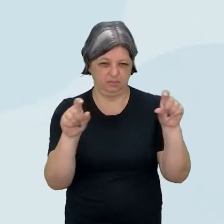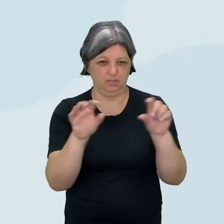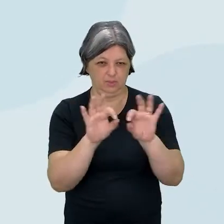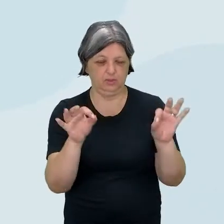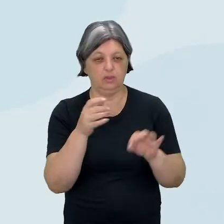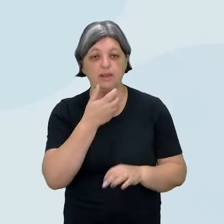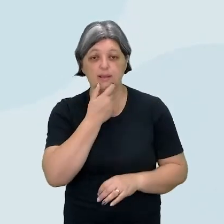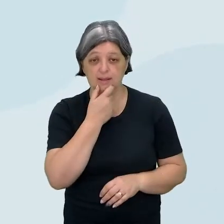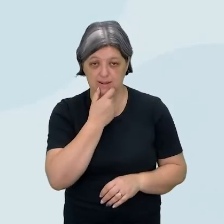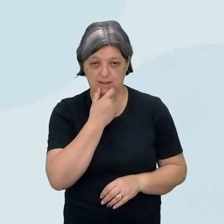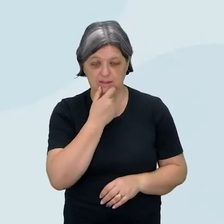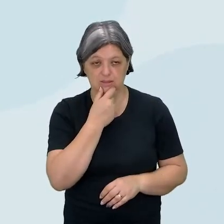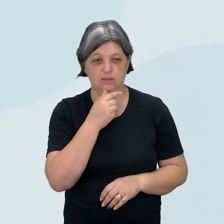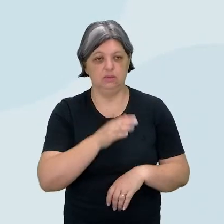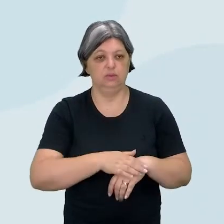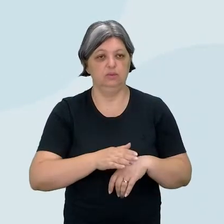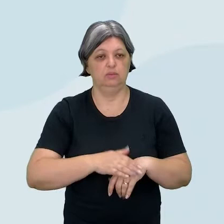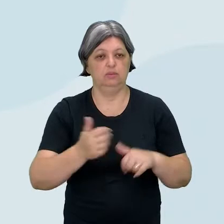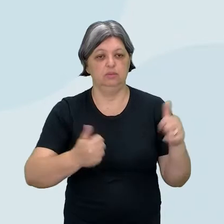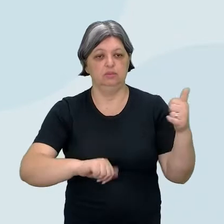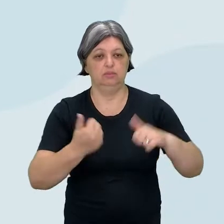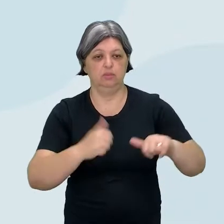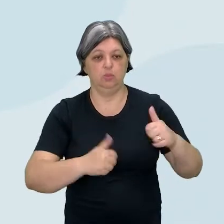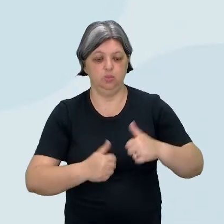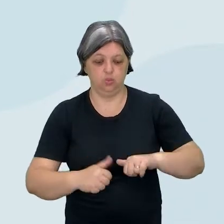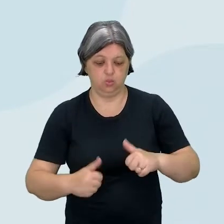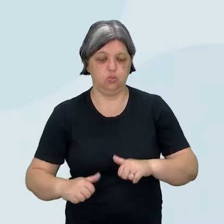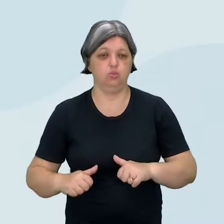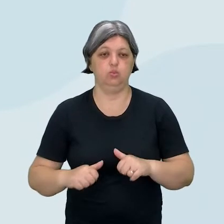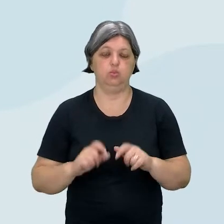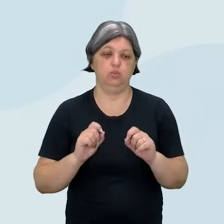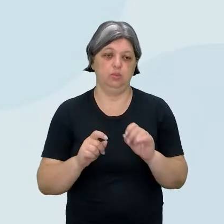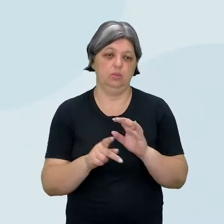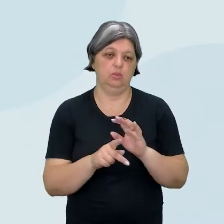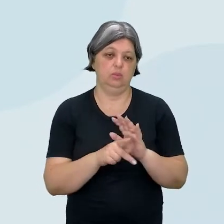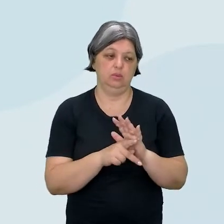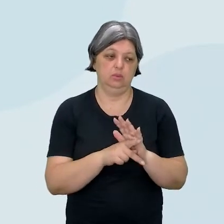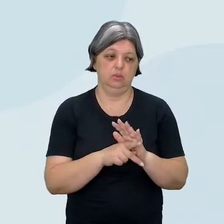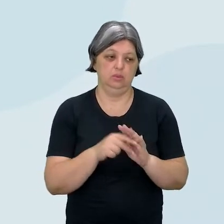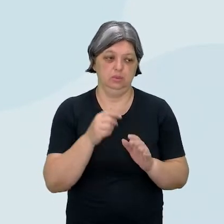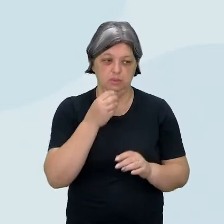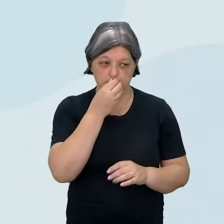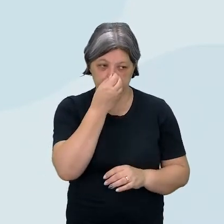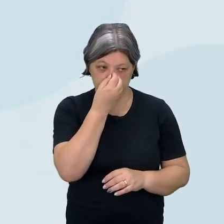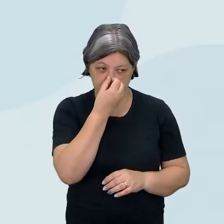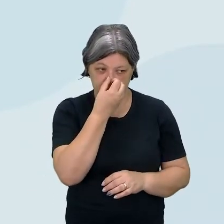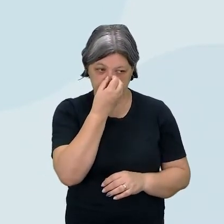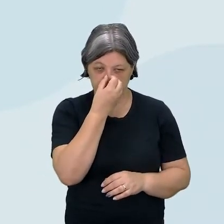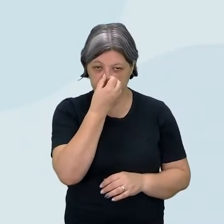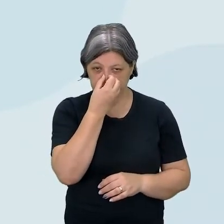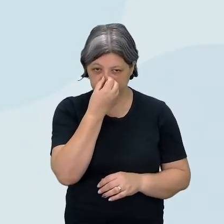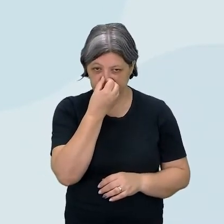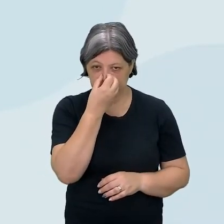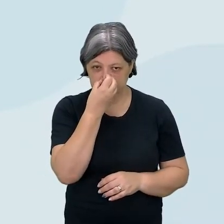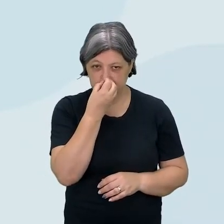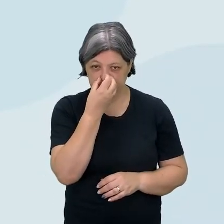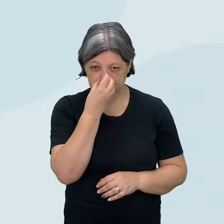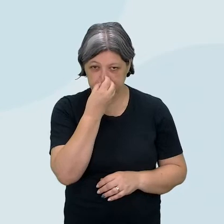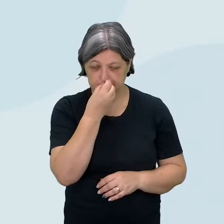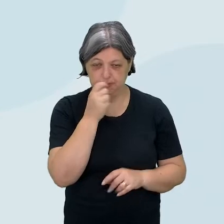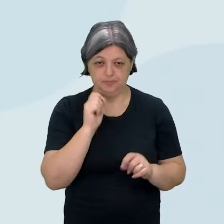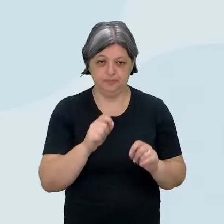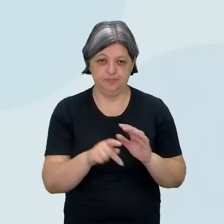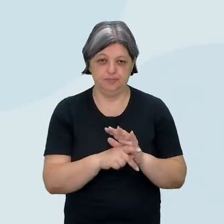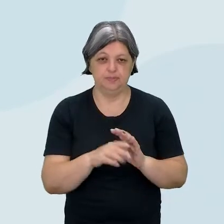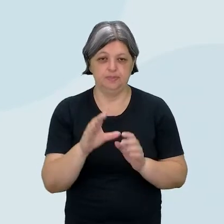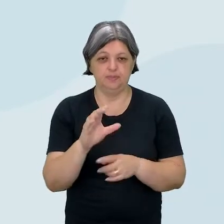fez então uma análise a respeito dos fatores fisiológicos e que o cádmio, né, que